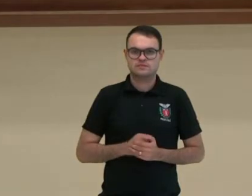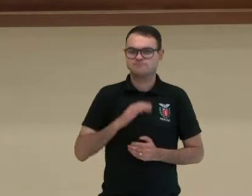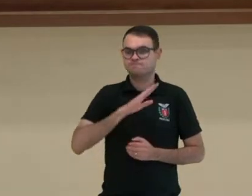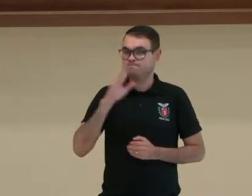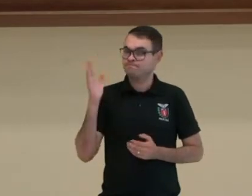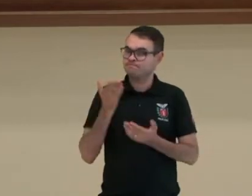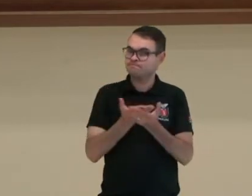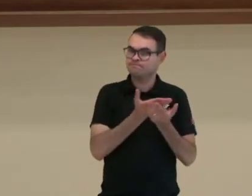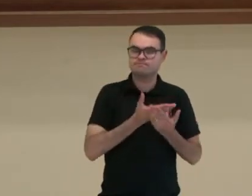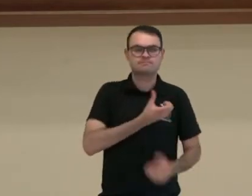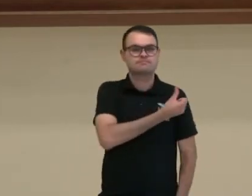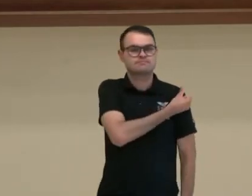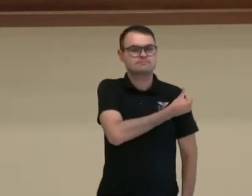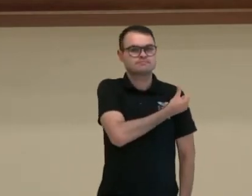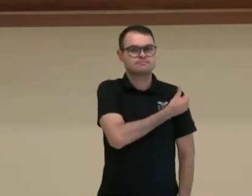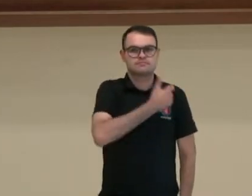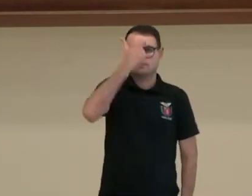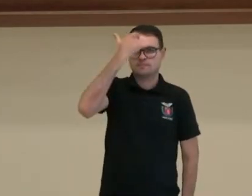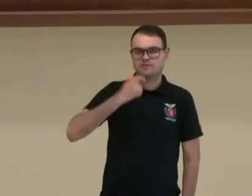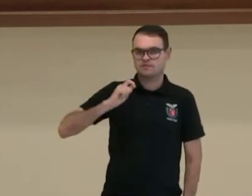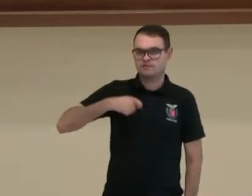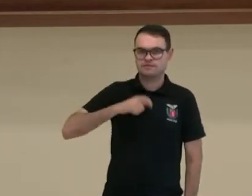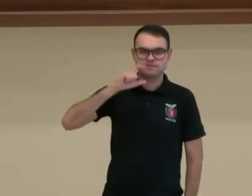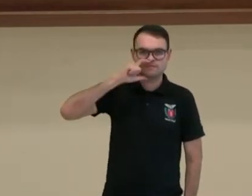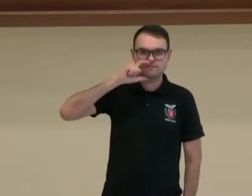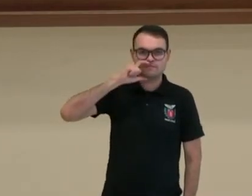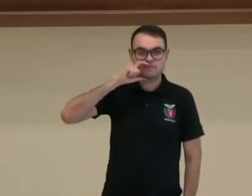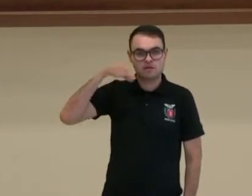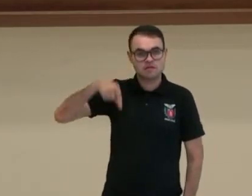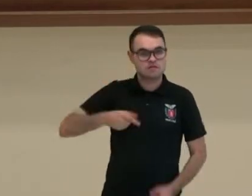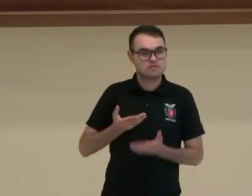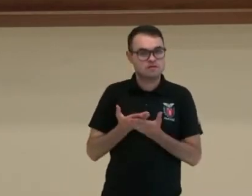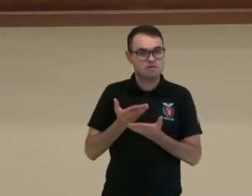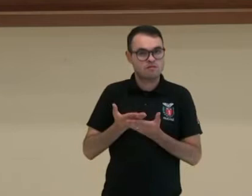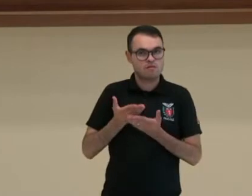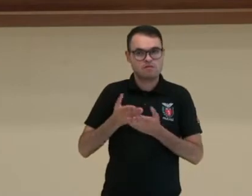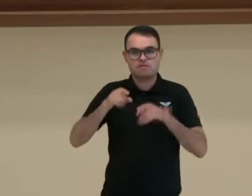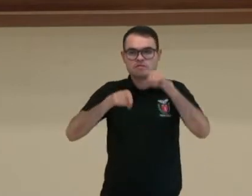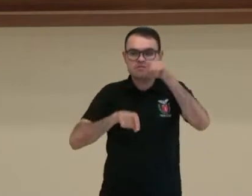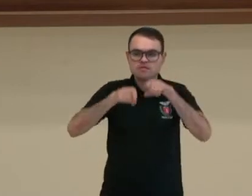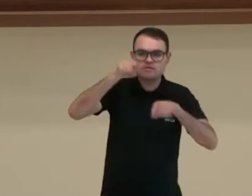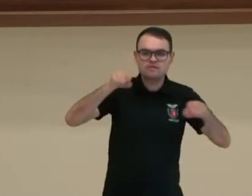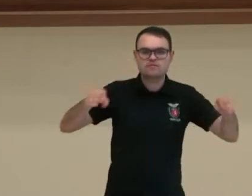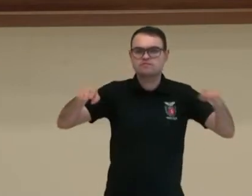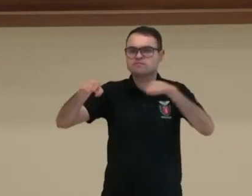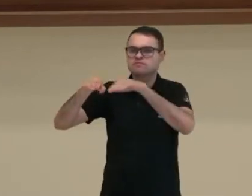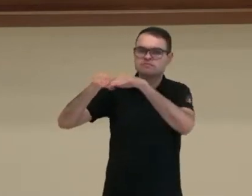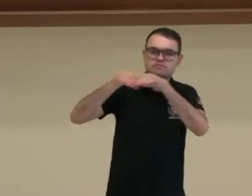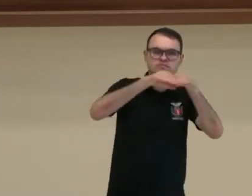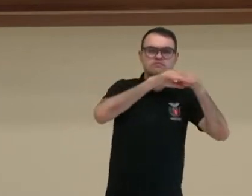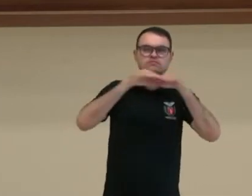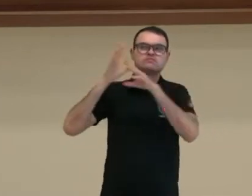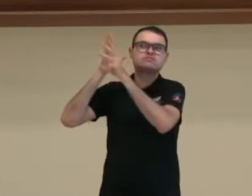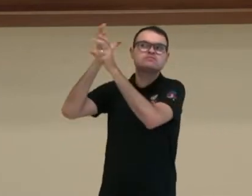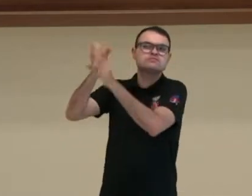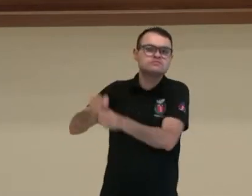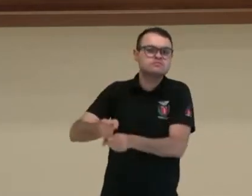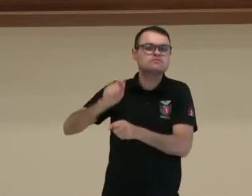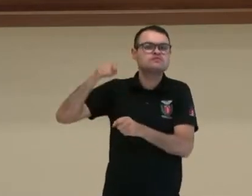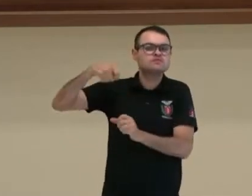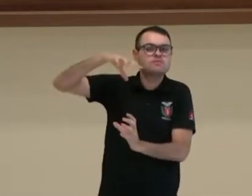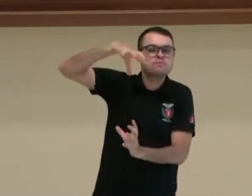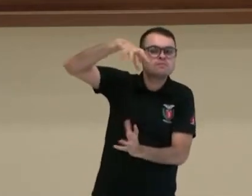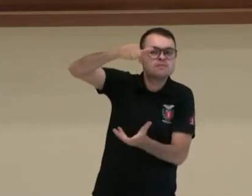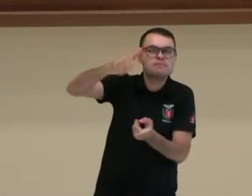Olá, estudantes do sexto ano! Aqui é o professor Fabiano e nessa aula de nivelamento nós vamos falar sobre a Terra